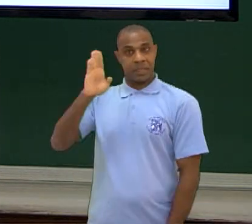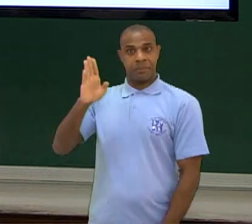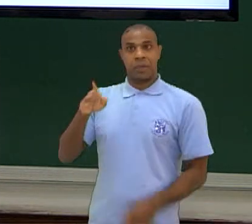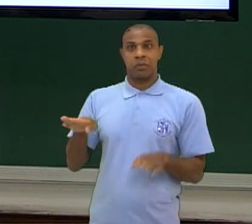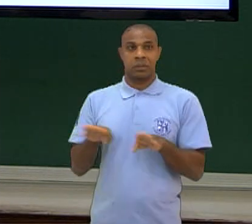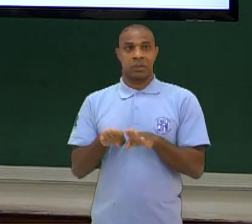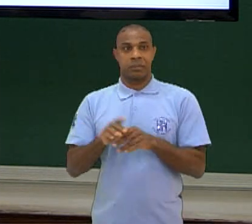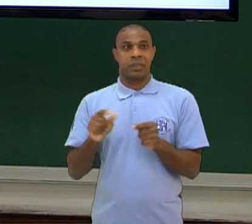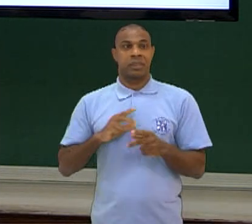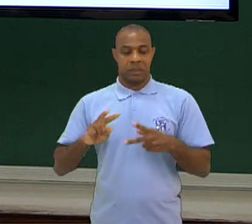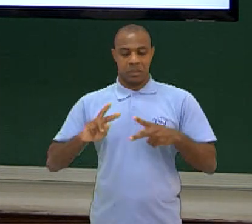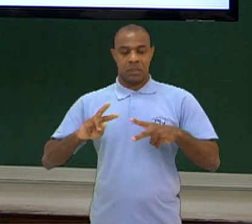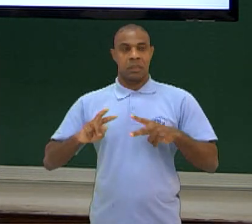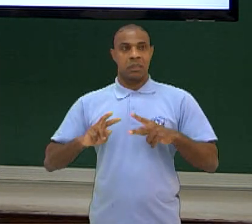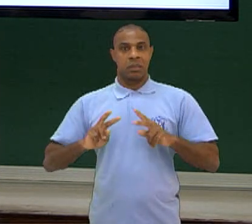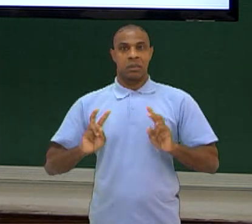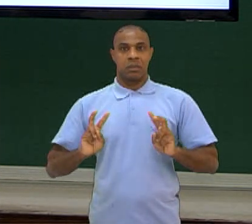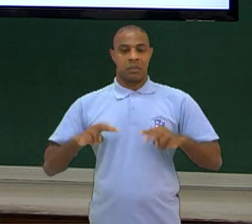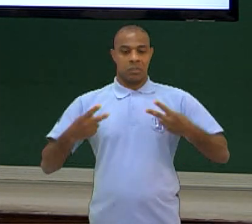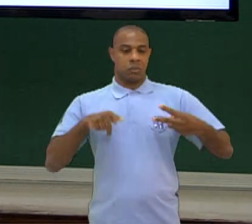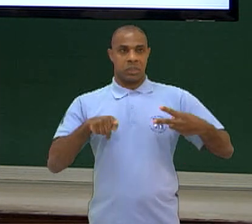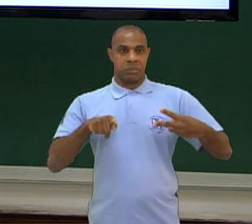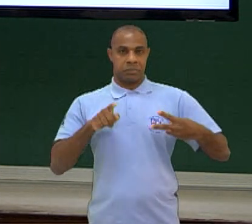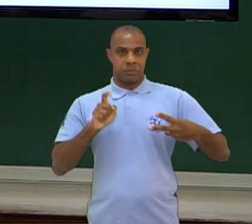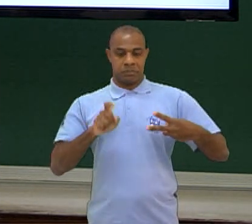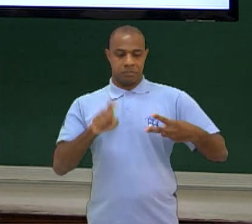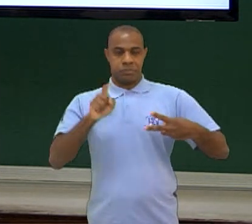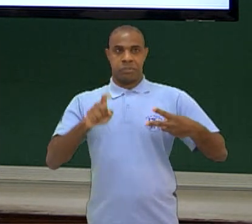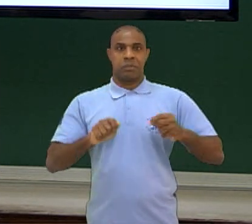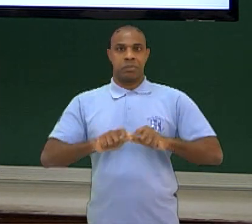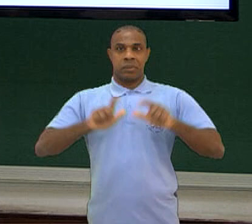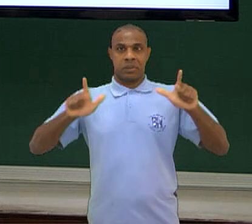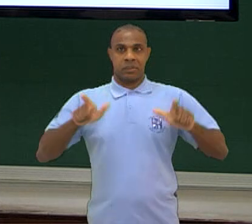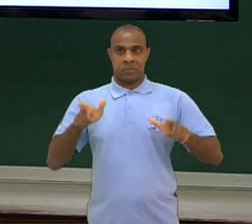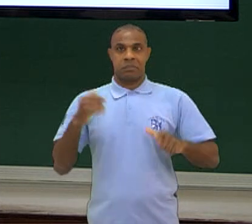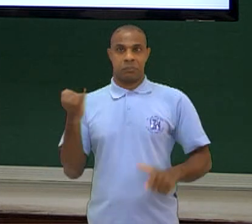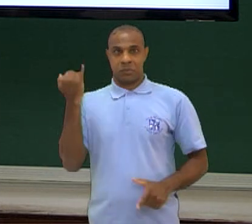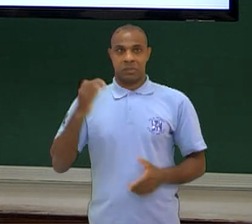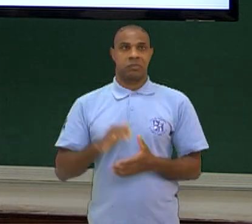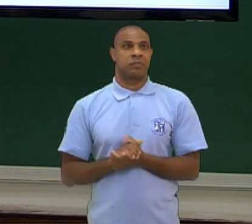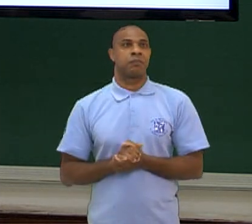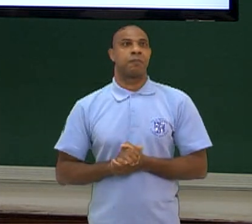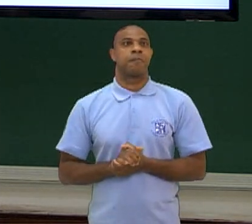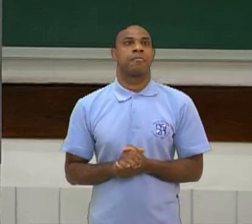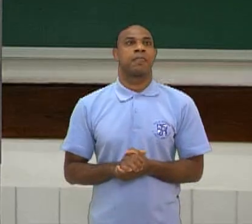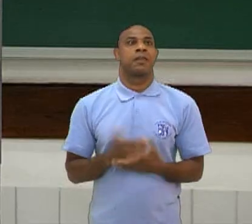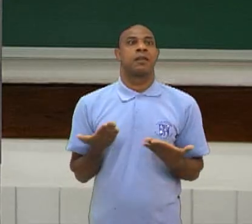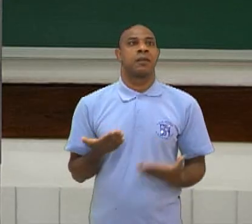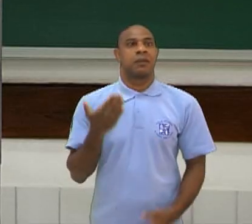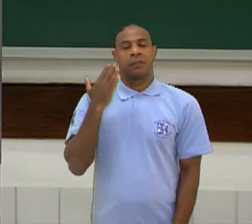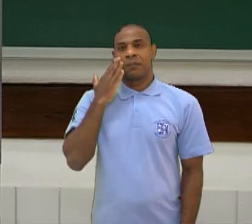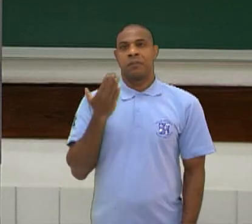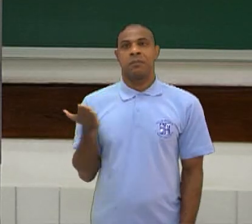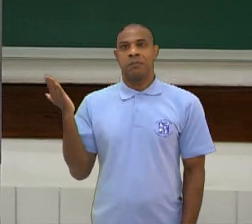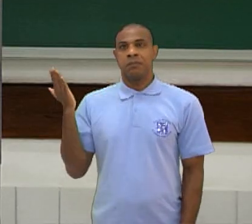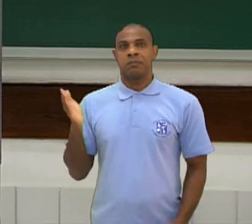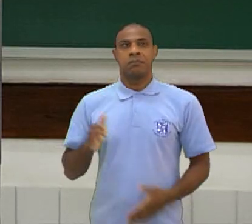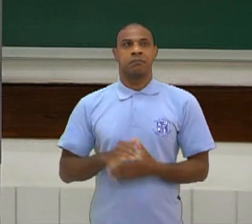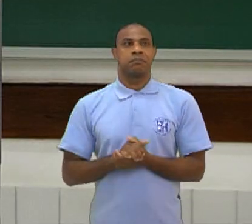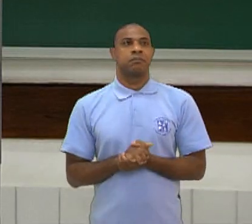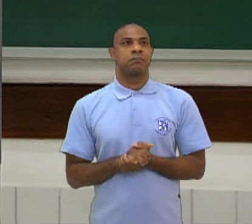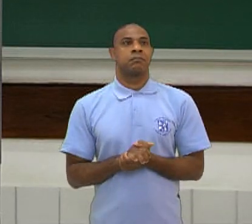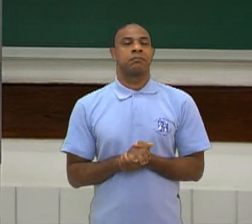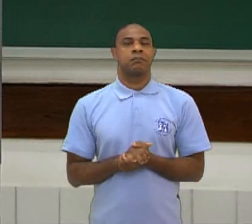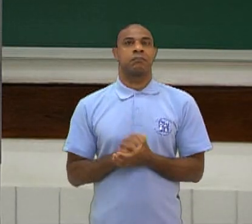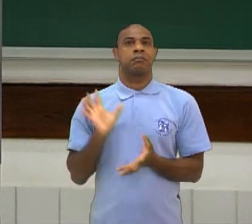link para você acessar e ter mais dicas importantes para você ter sucesso lá no Enem. Então, vamos lá para a nossa última parte da